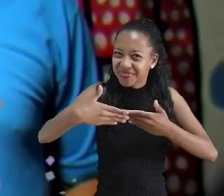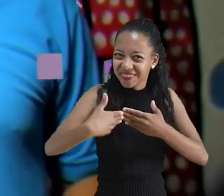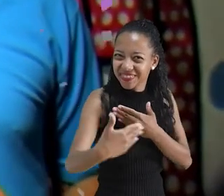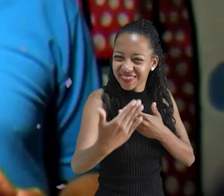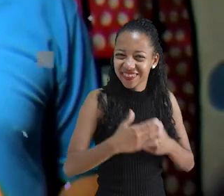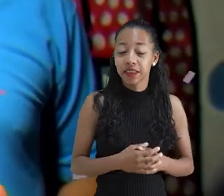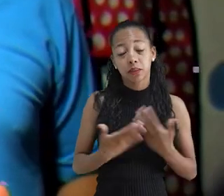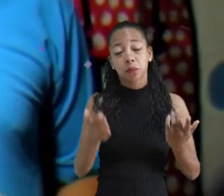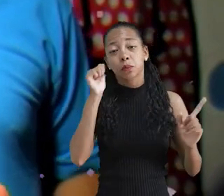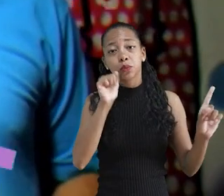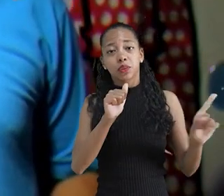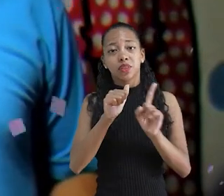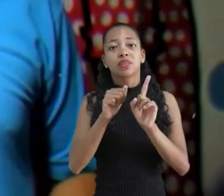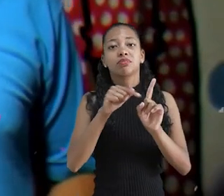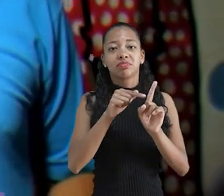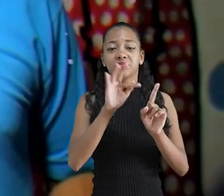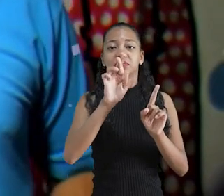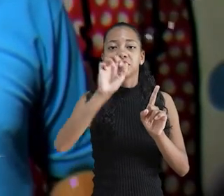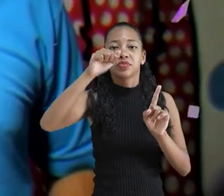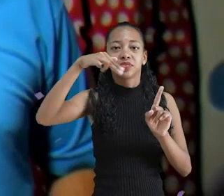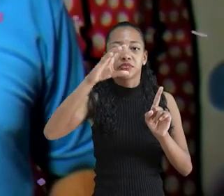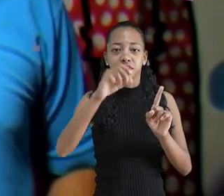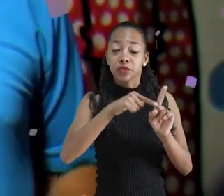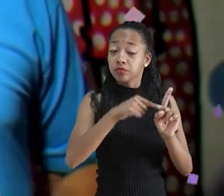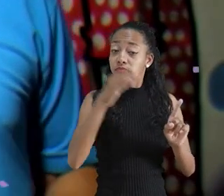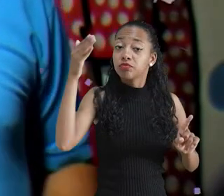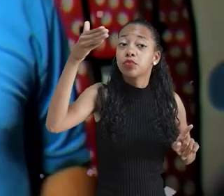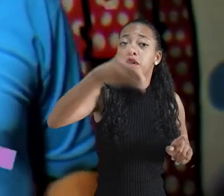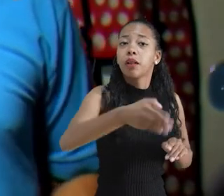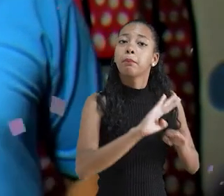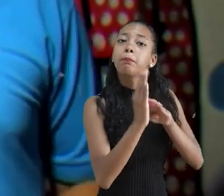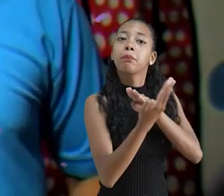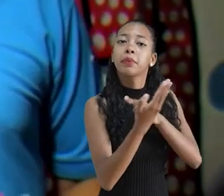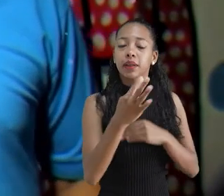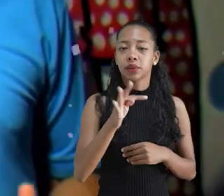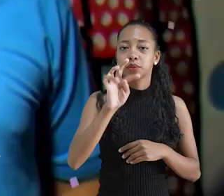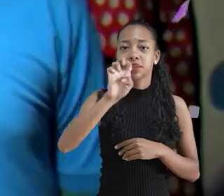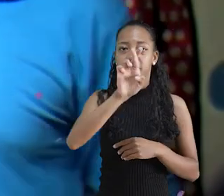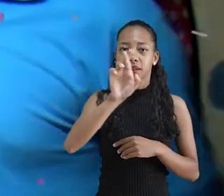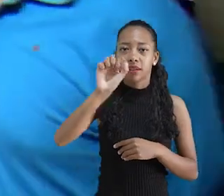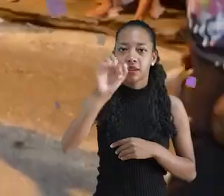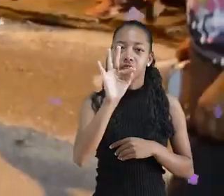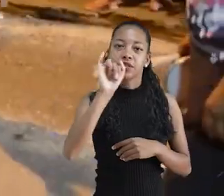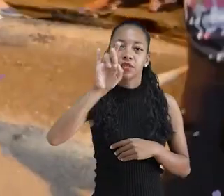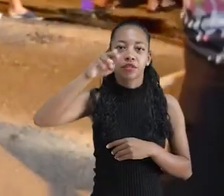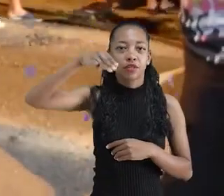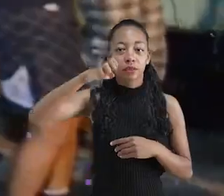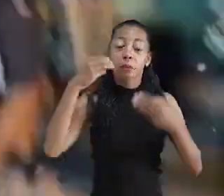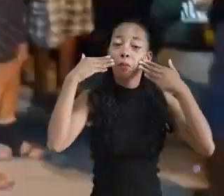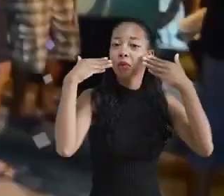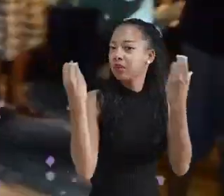Man manifestação com a repórter Fran que foi até o ensaio da Escola Rosa da Terra Fê vamos conhecer um pouco essa alegria e essa fia aqui no